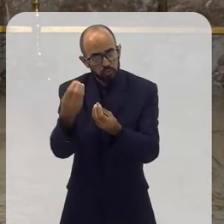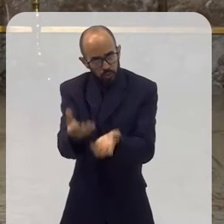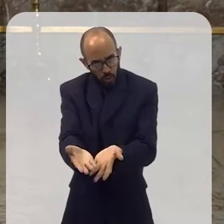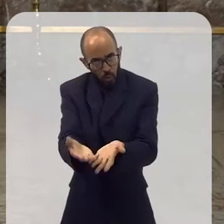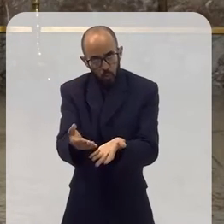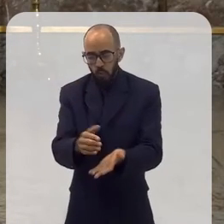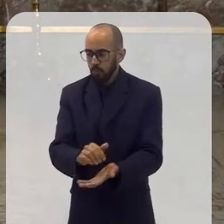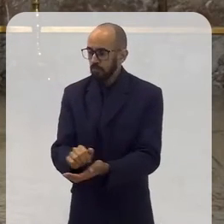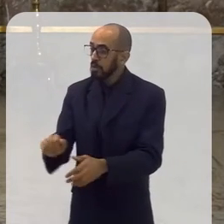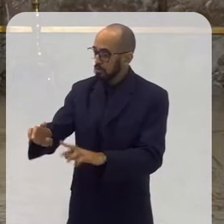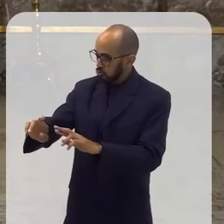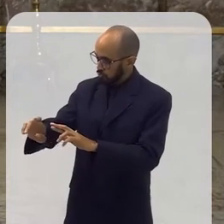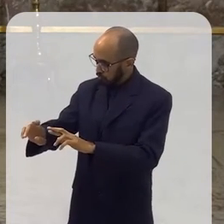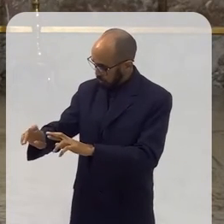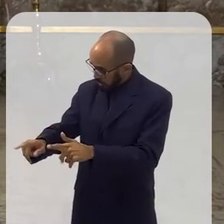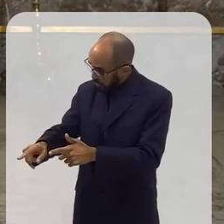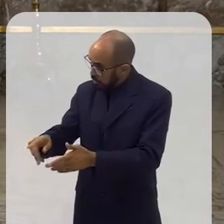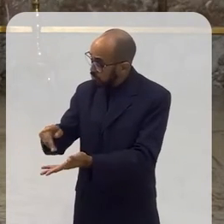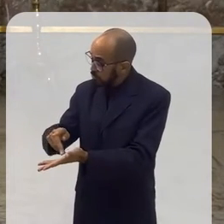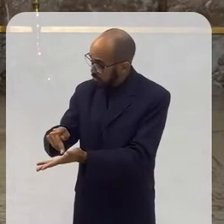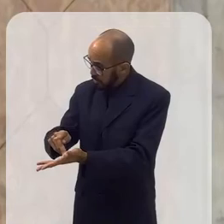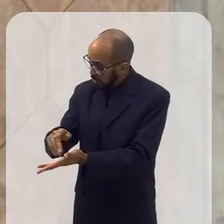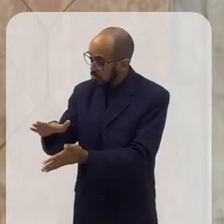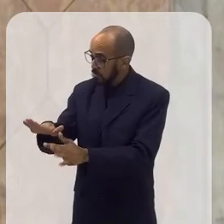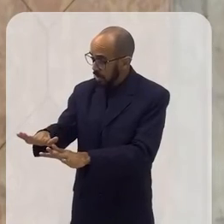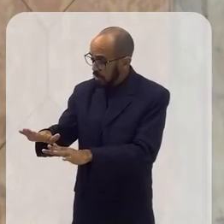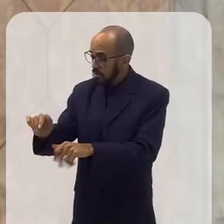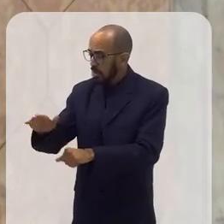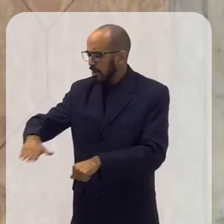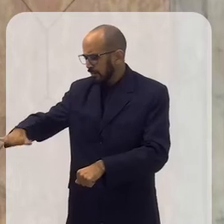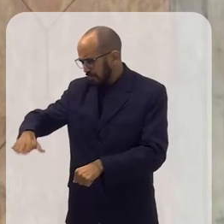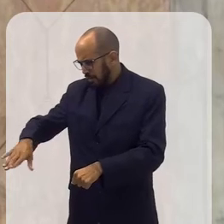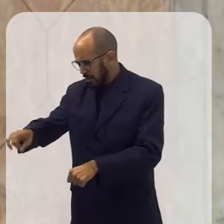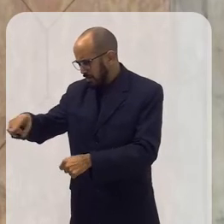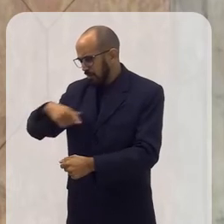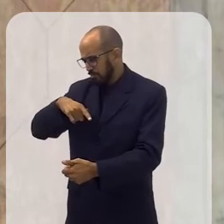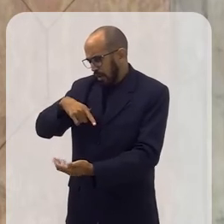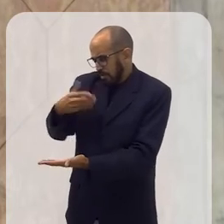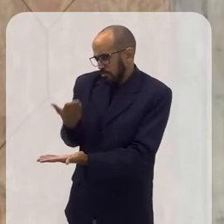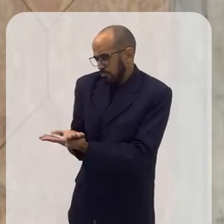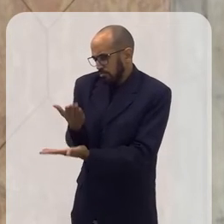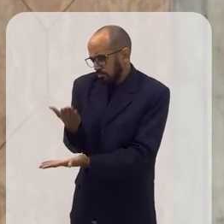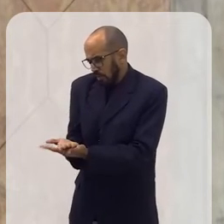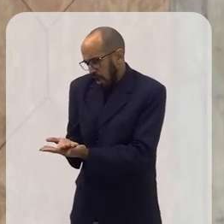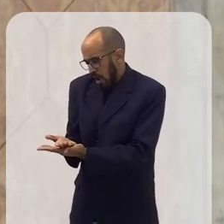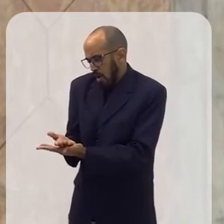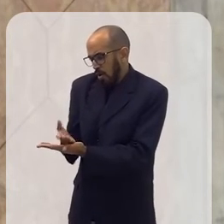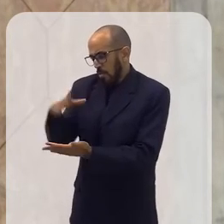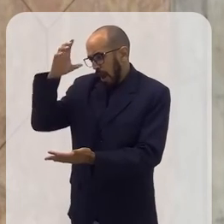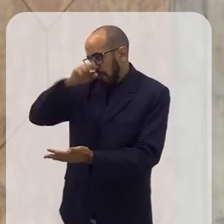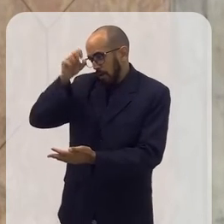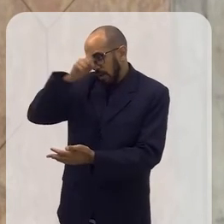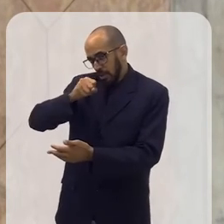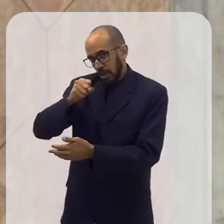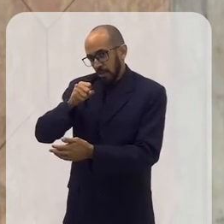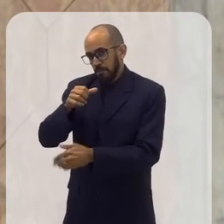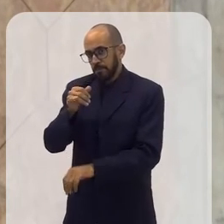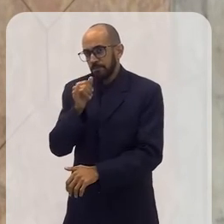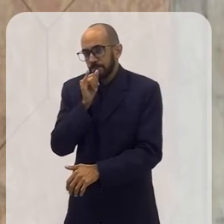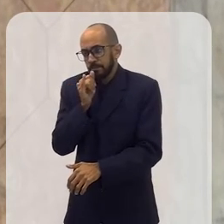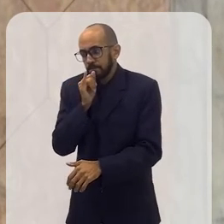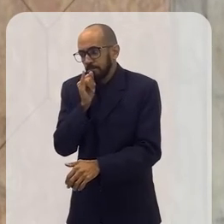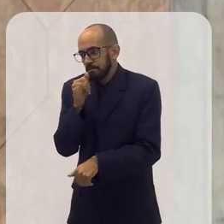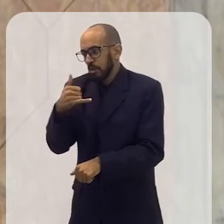grande diferença. Mas a criança, ela tem alguma aula, alguma iniciação, quando